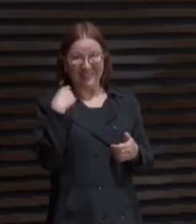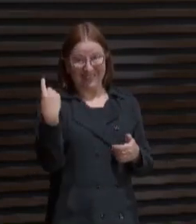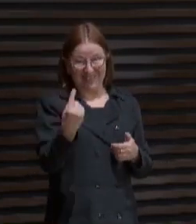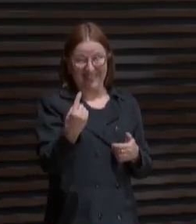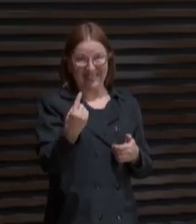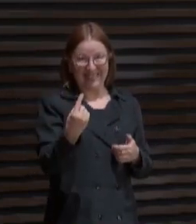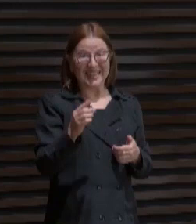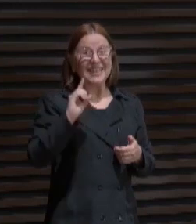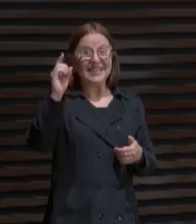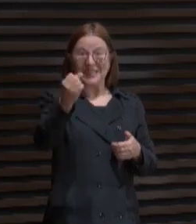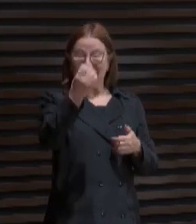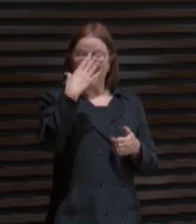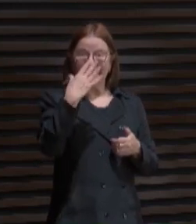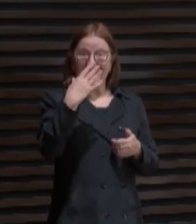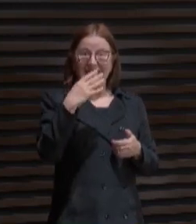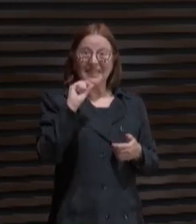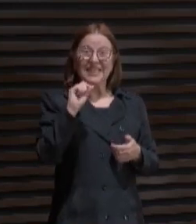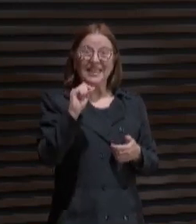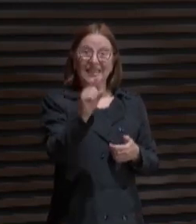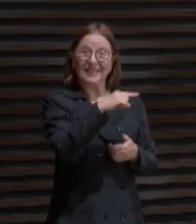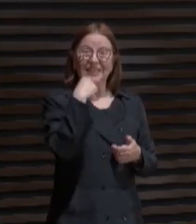quem verdadeiramente somos.